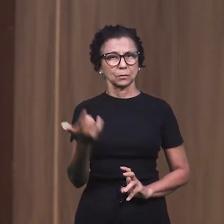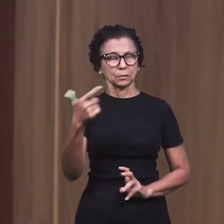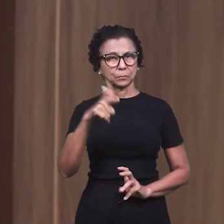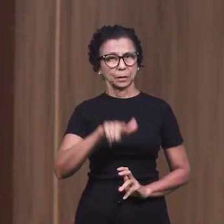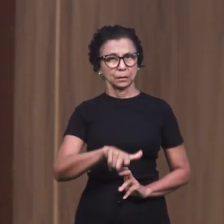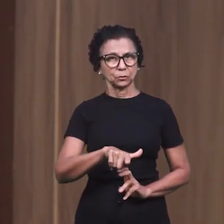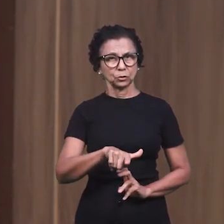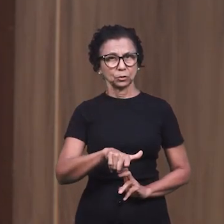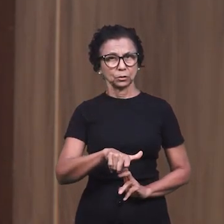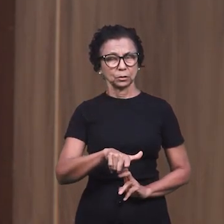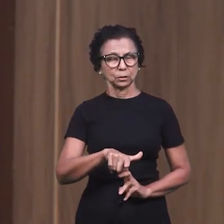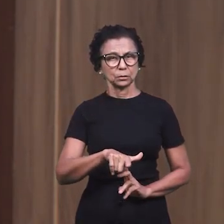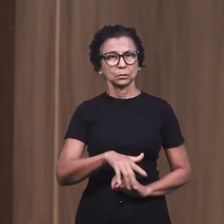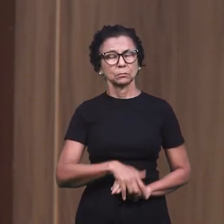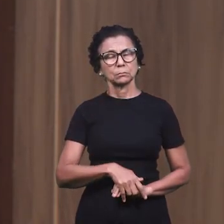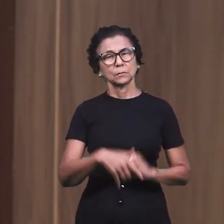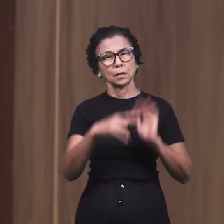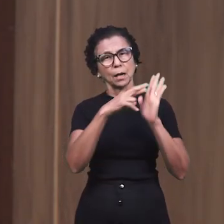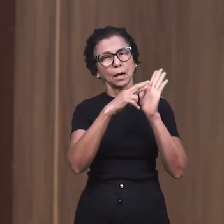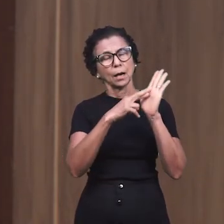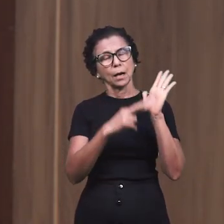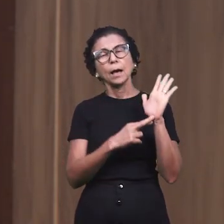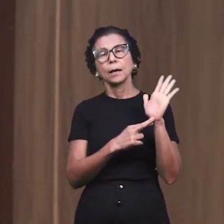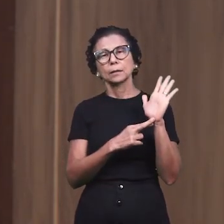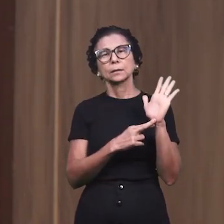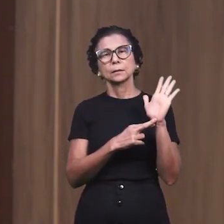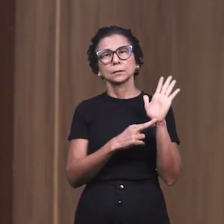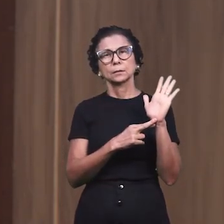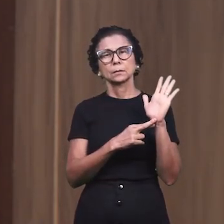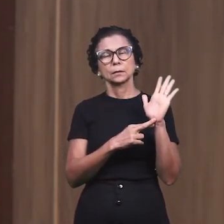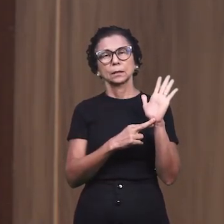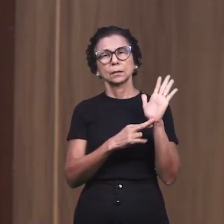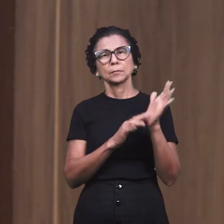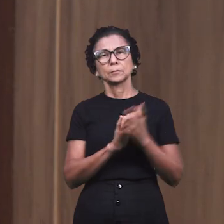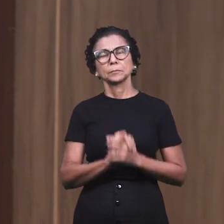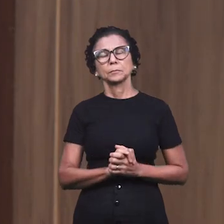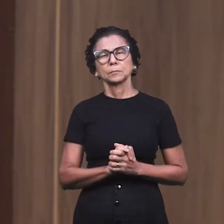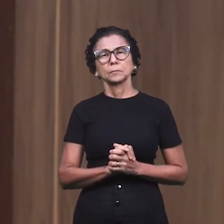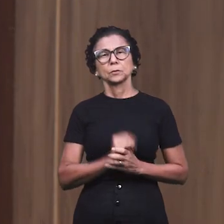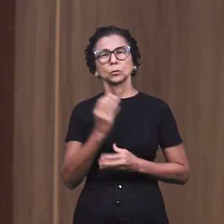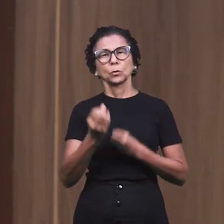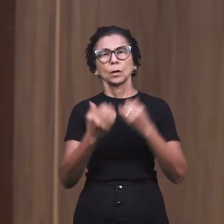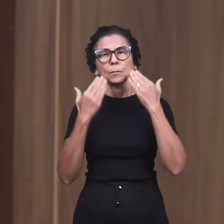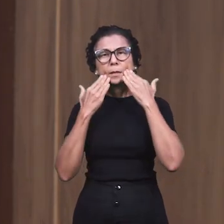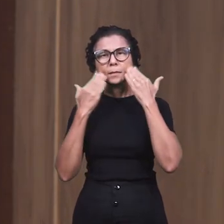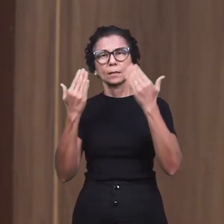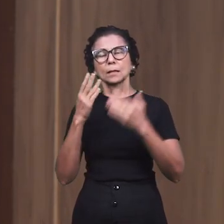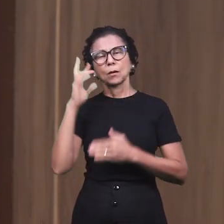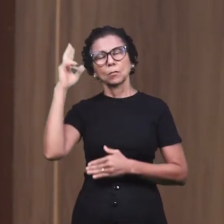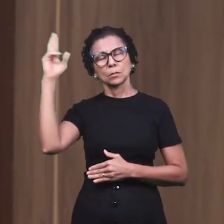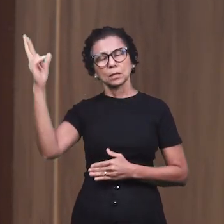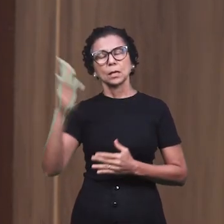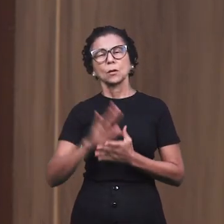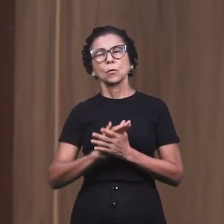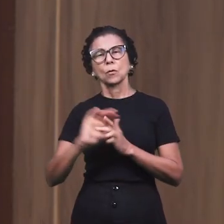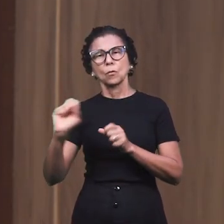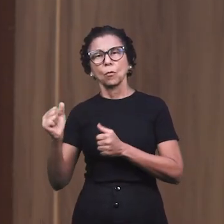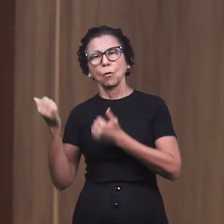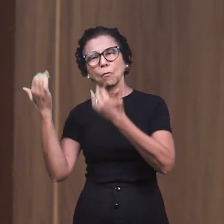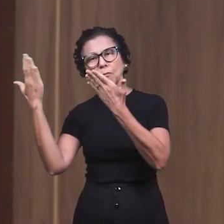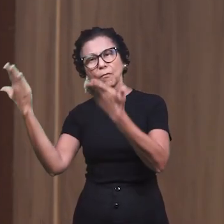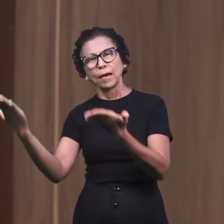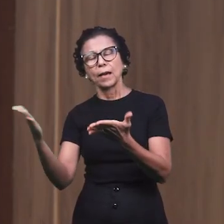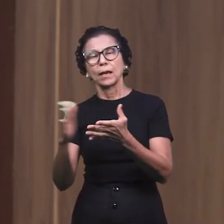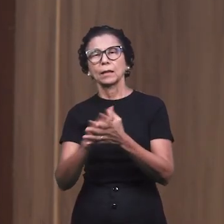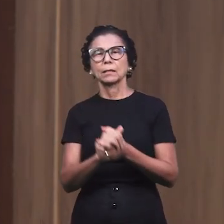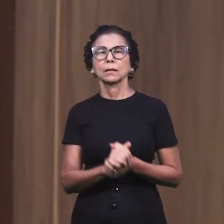repetição dos procedimentos de como que o Senhor queria que o povo se apresentasse, entendeu? Com os sacrifícios, com as suas